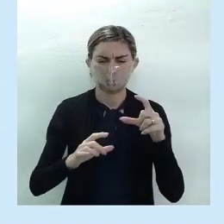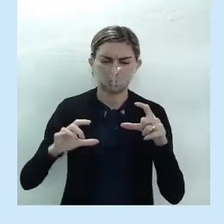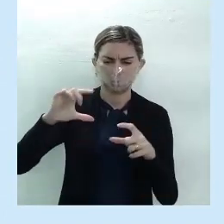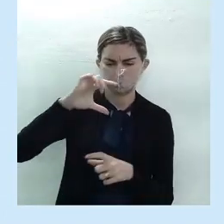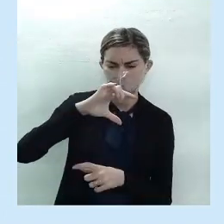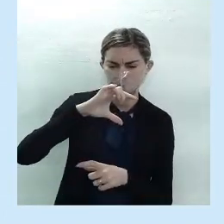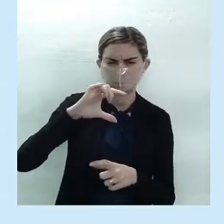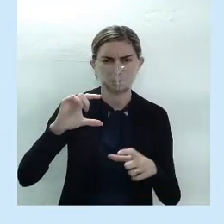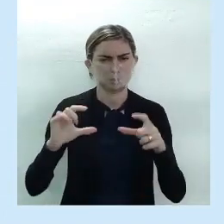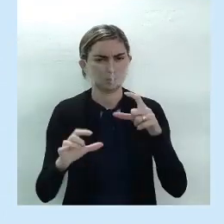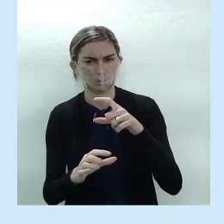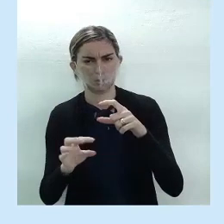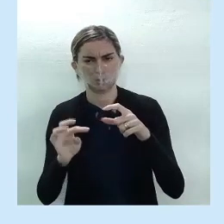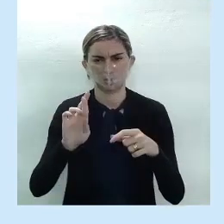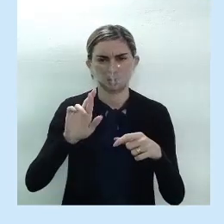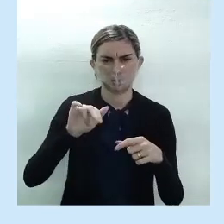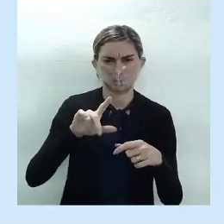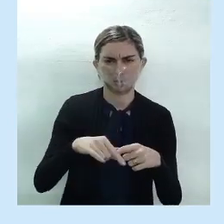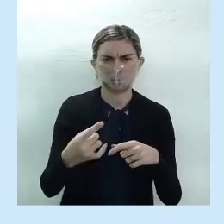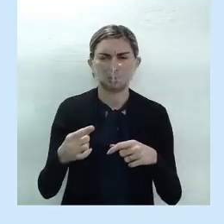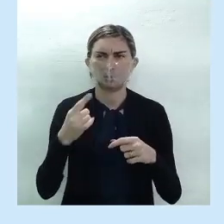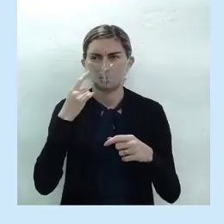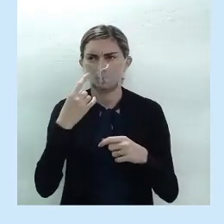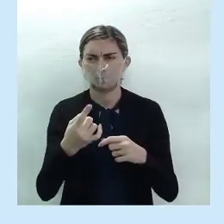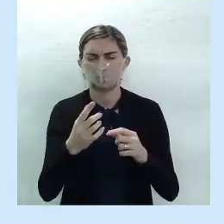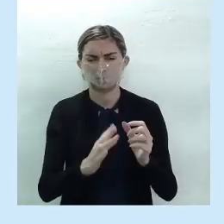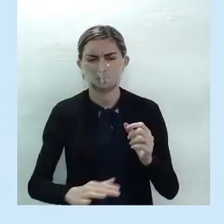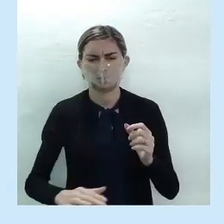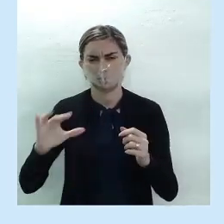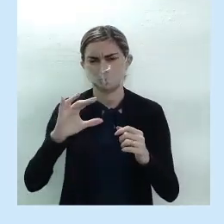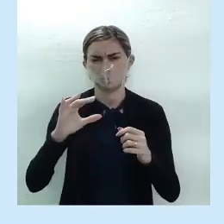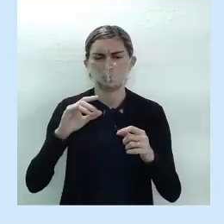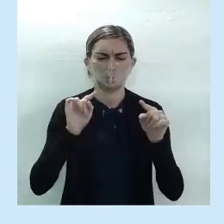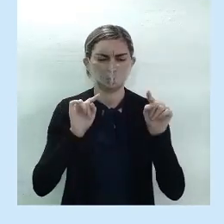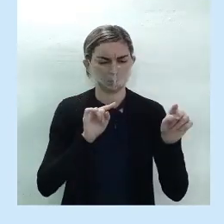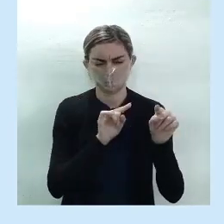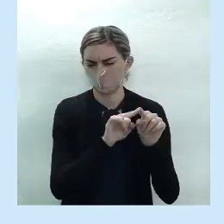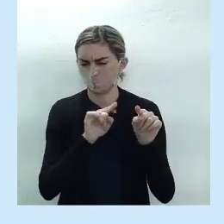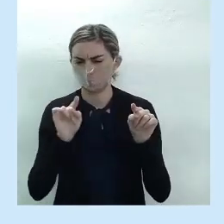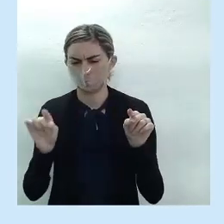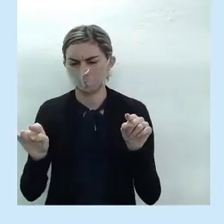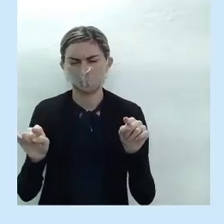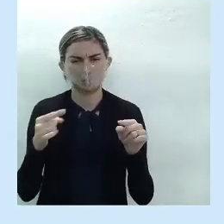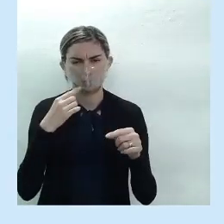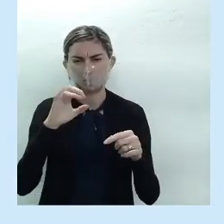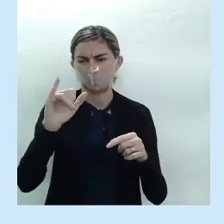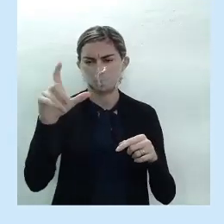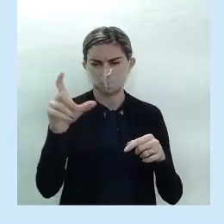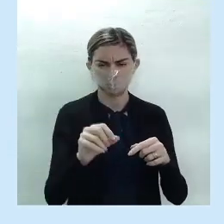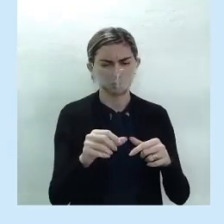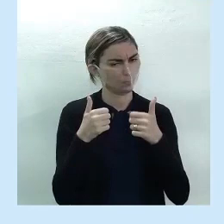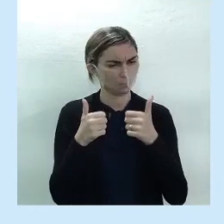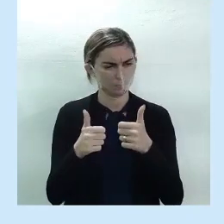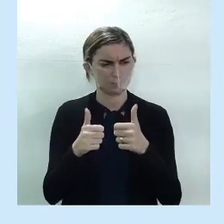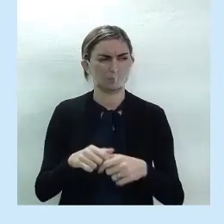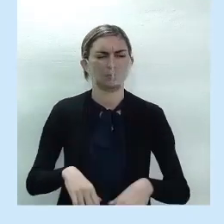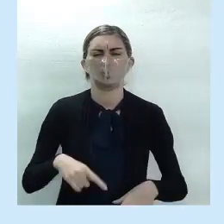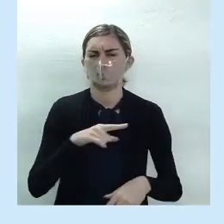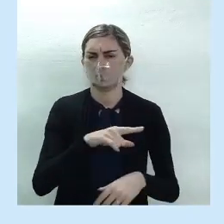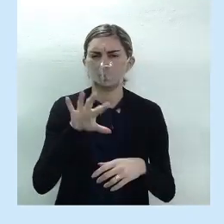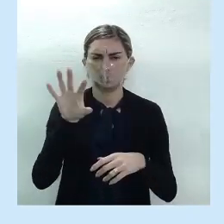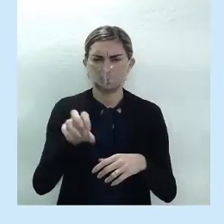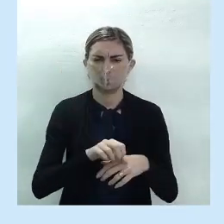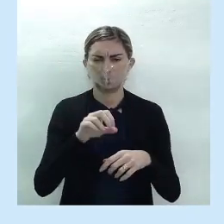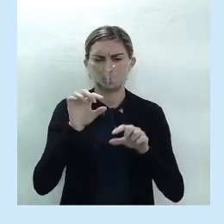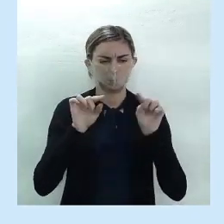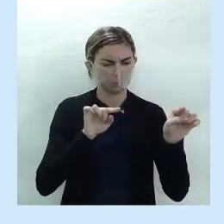rotação e a translação. Agora, veja aqui ao lado, esses pontos. Veja que tem um eixo, massa. Então, a gente vai pegar